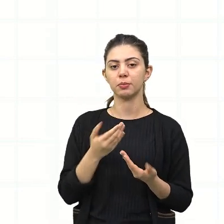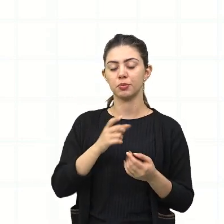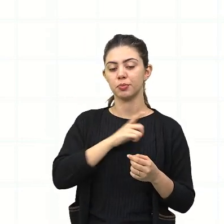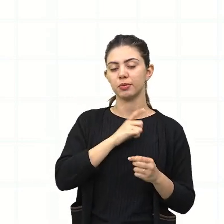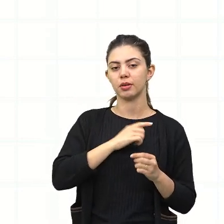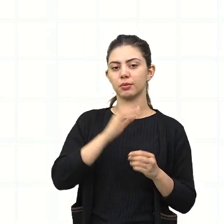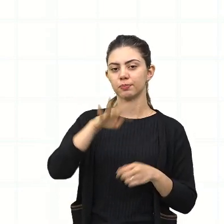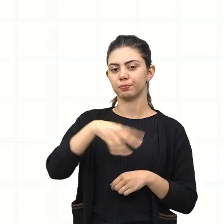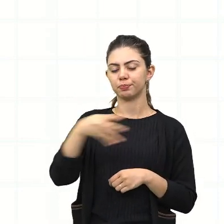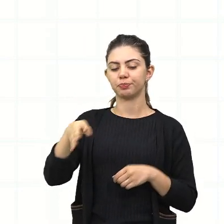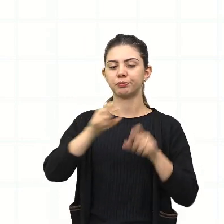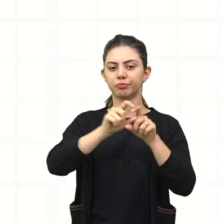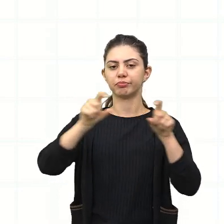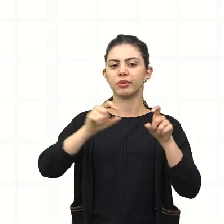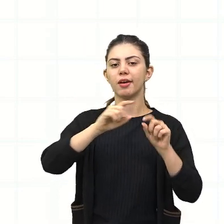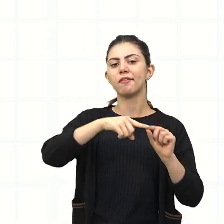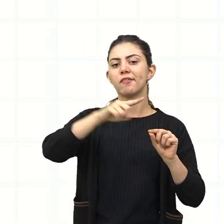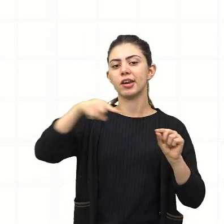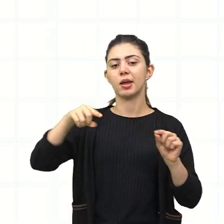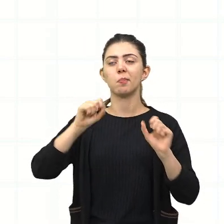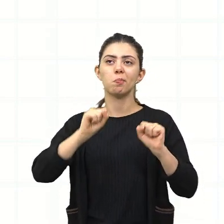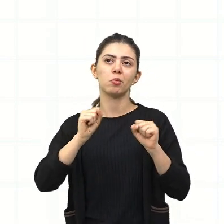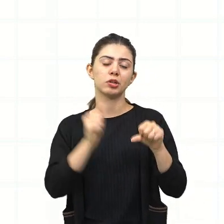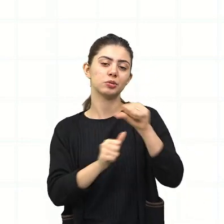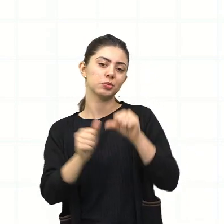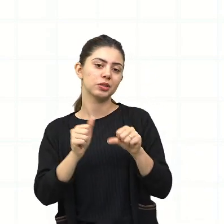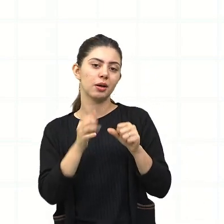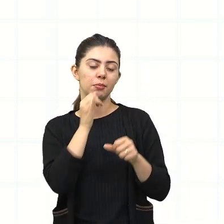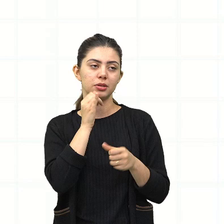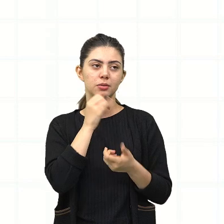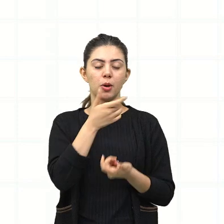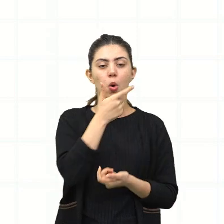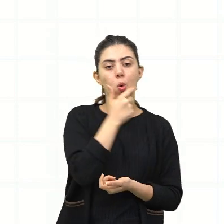variar conforme o gênero, que pode ser masculino